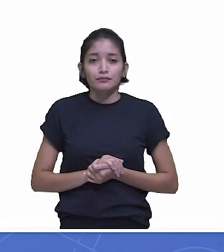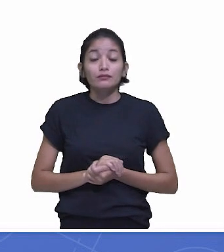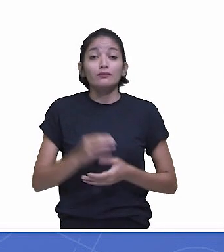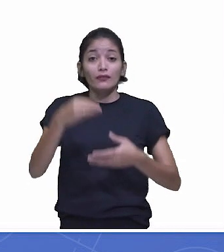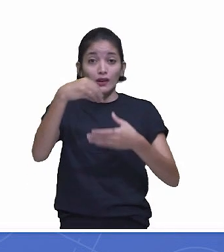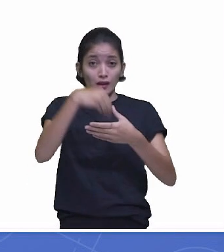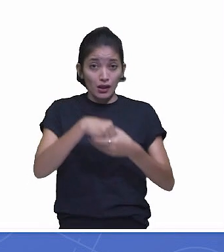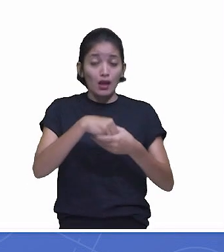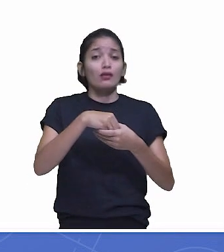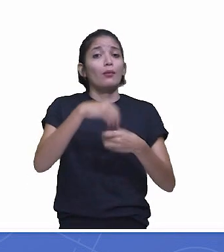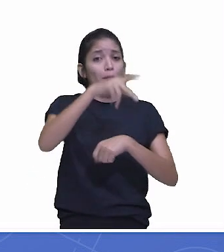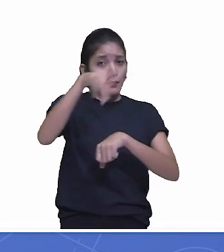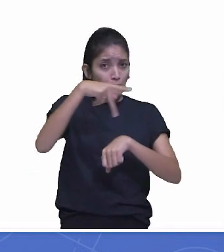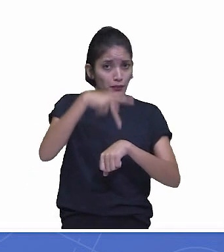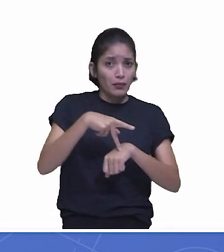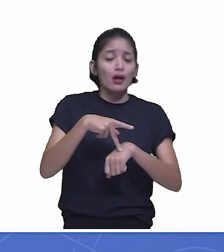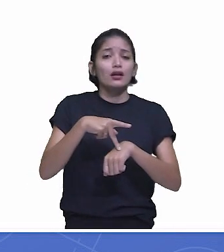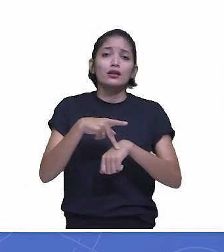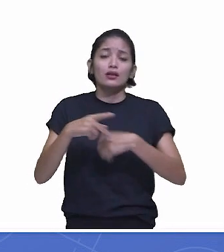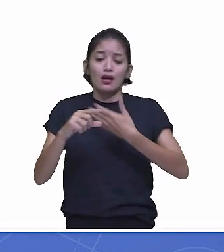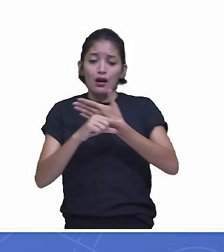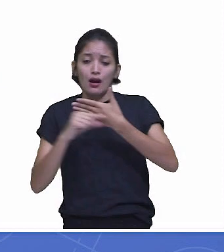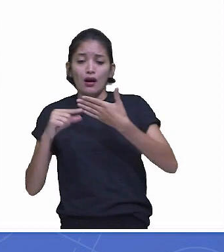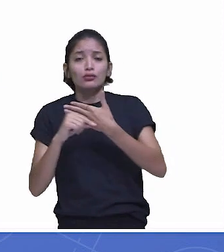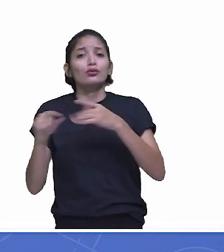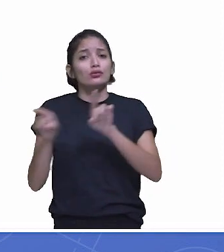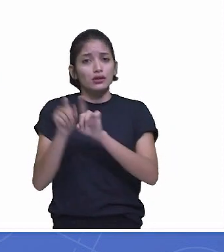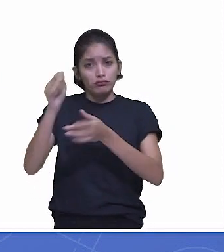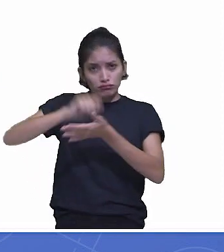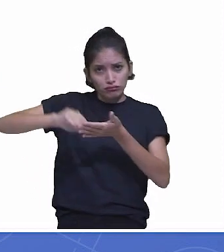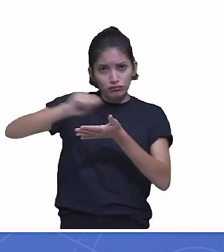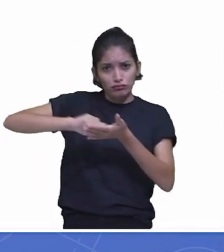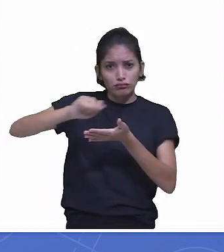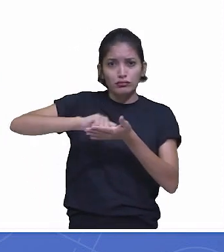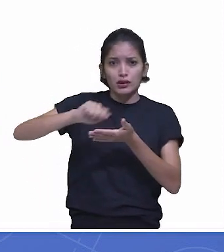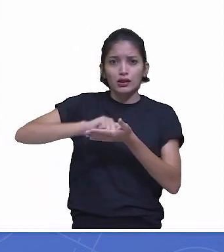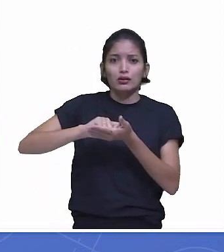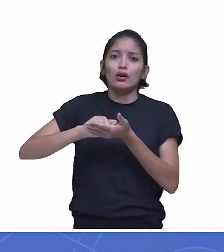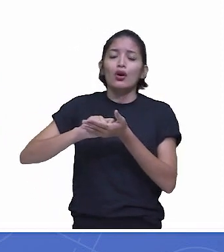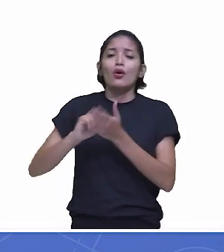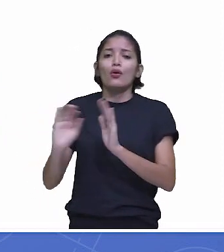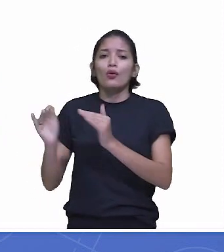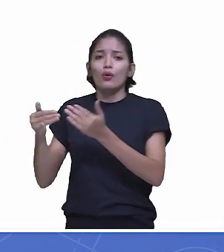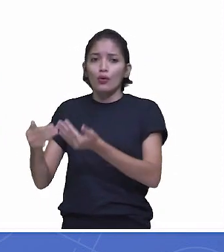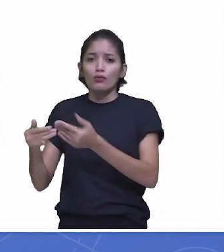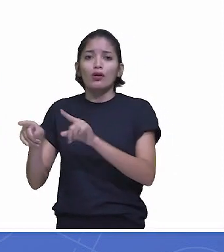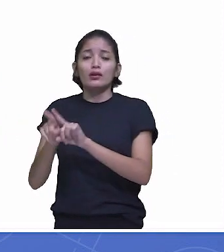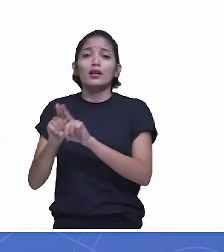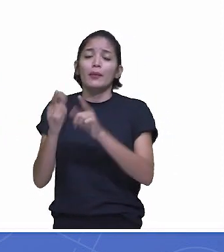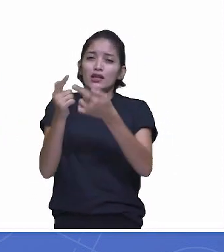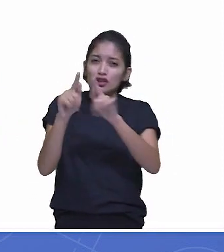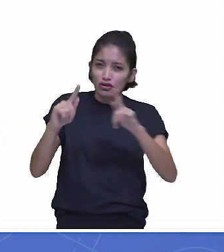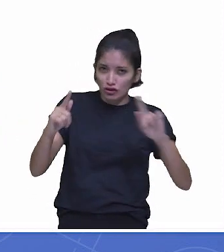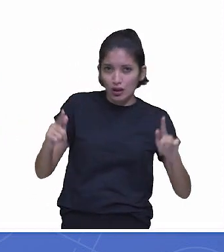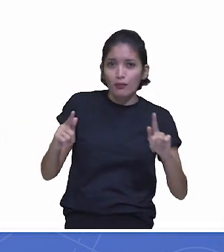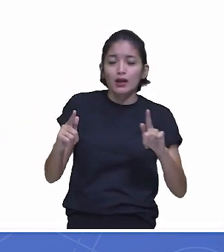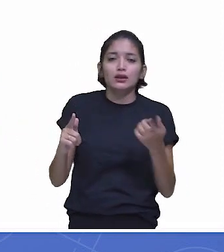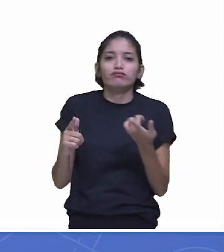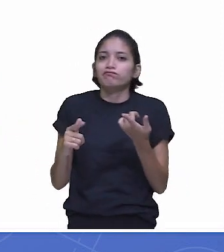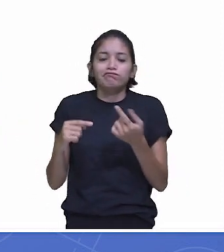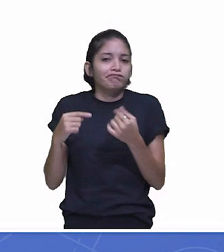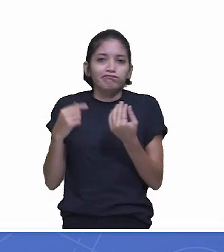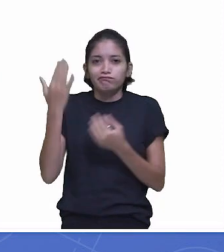do nosso país, os autores e os escritores, com especialidade, os gramáticos, não se entendem